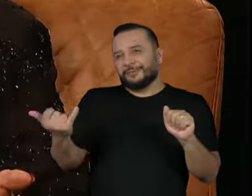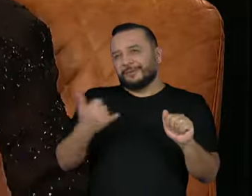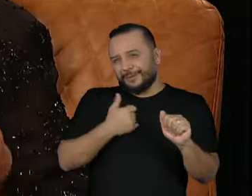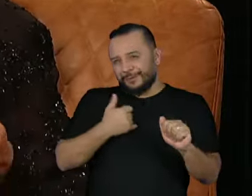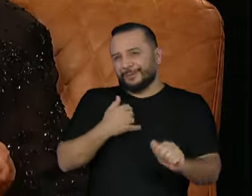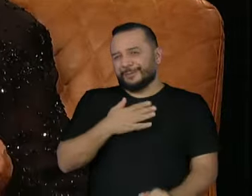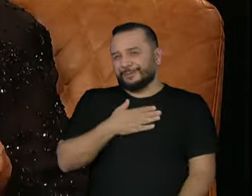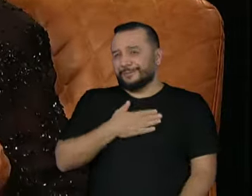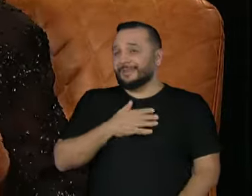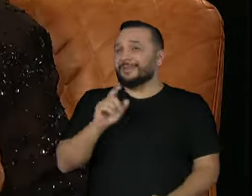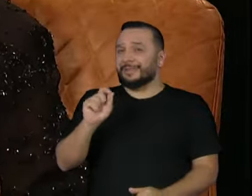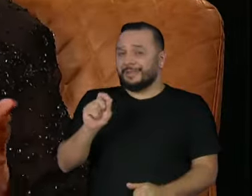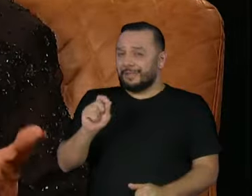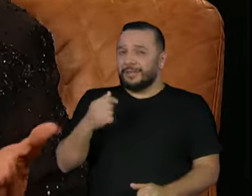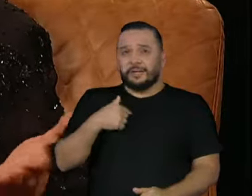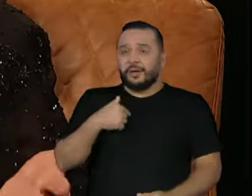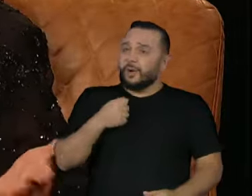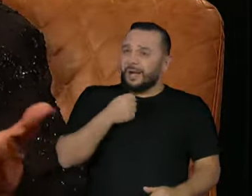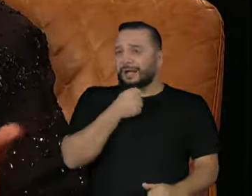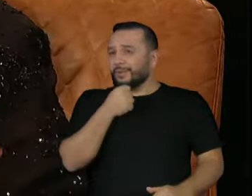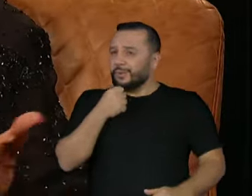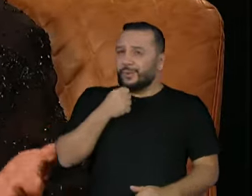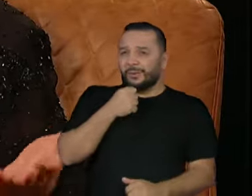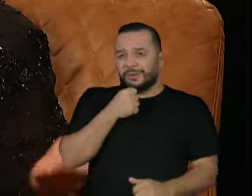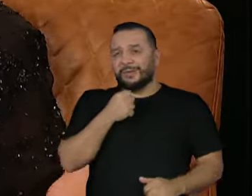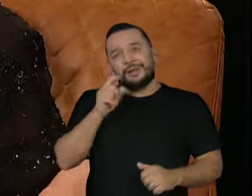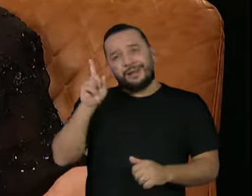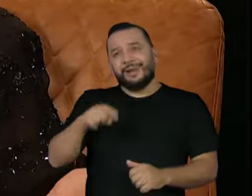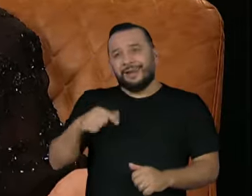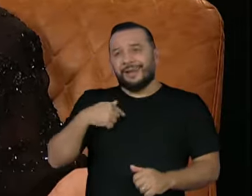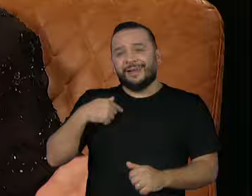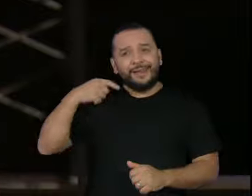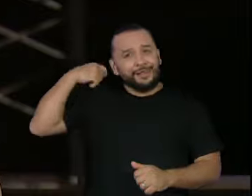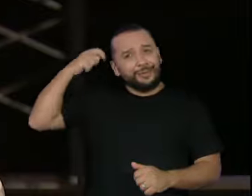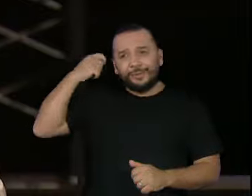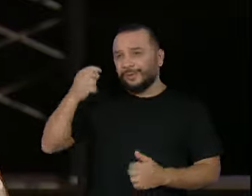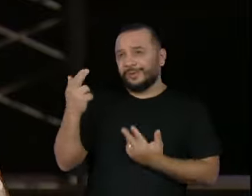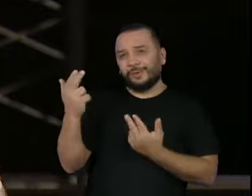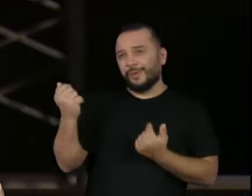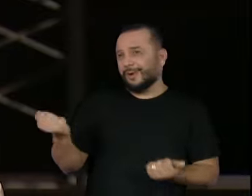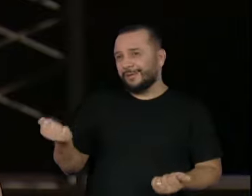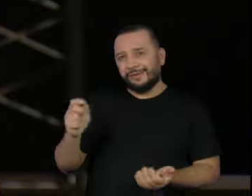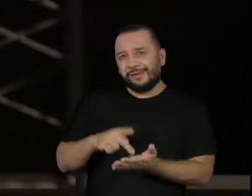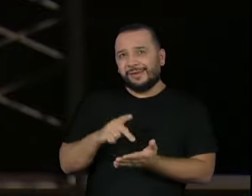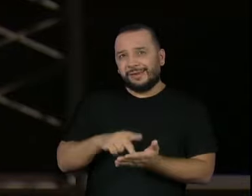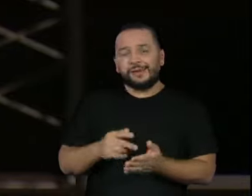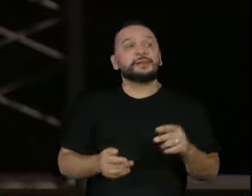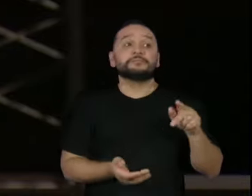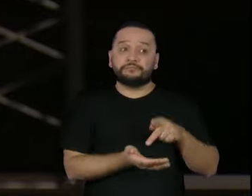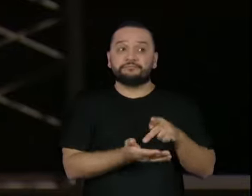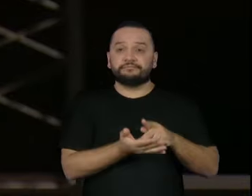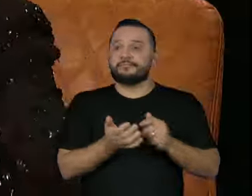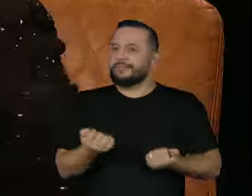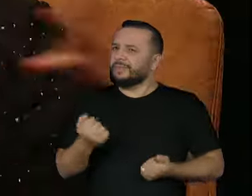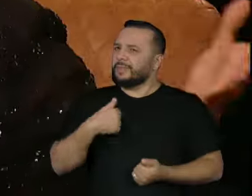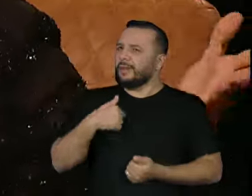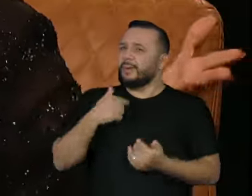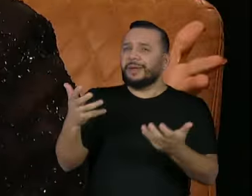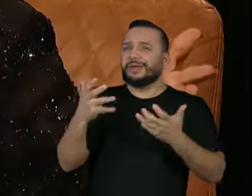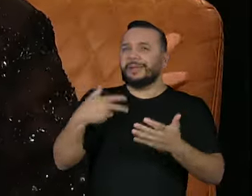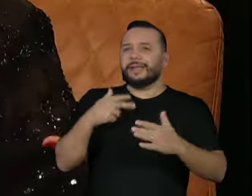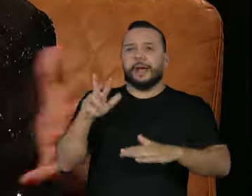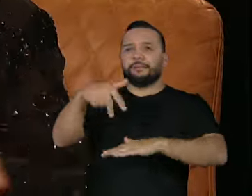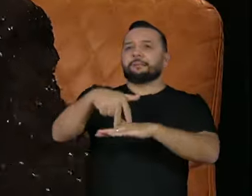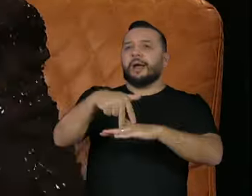assim, Claudete, o cantor não deixa de ser, o intérprete não deixa de ser um ator, né? Uma atriz, né? Sim, claro. Então, eu sempre quis o palco,